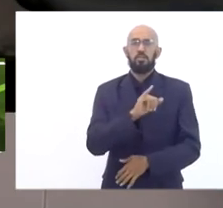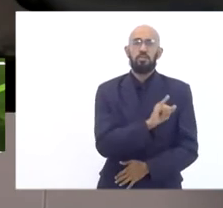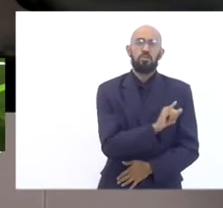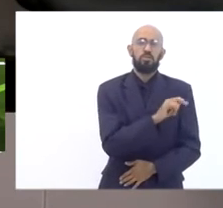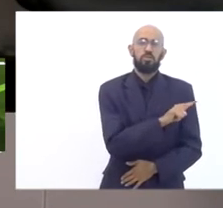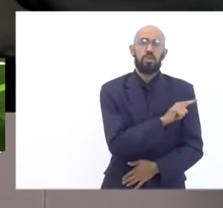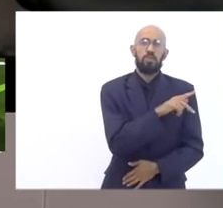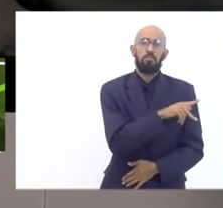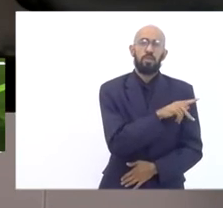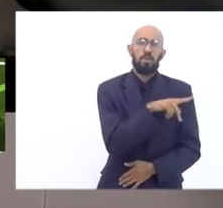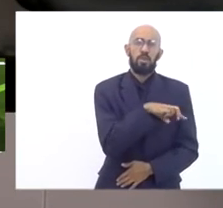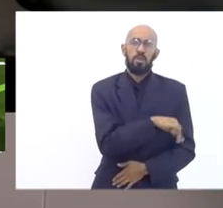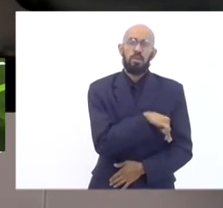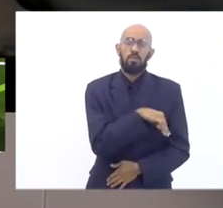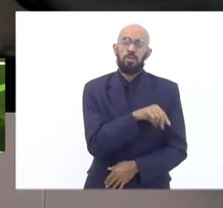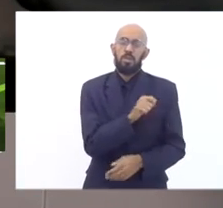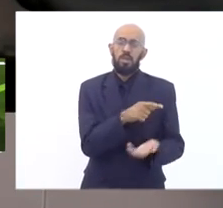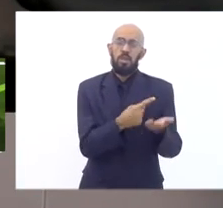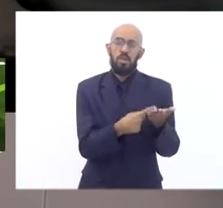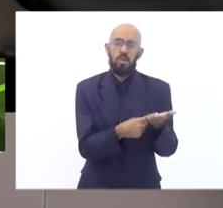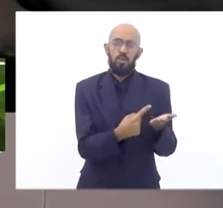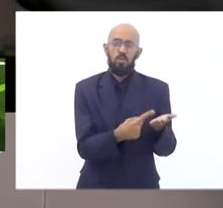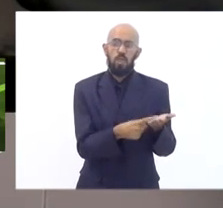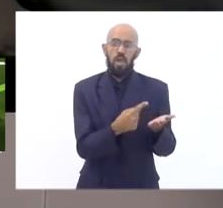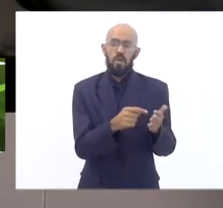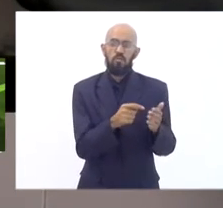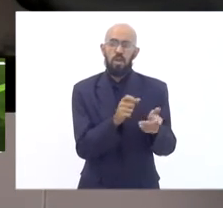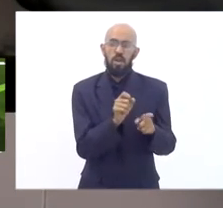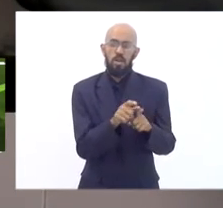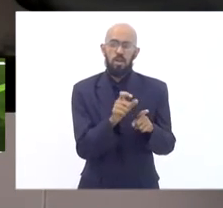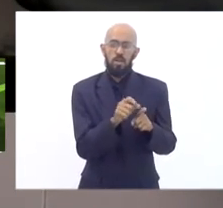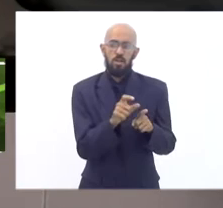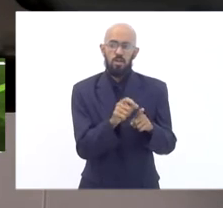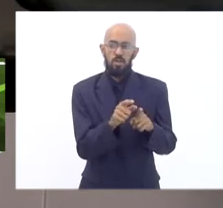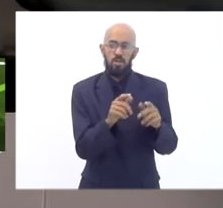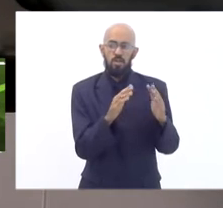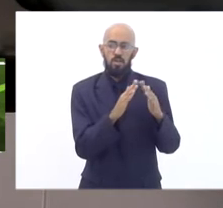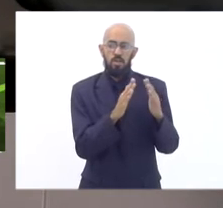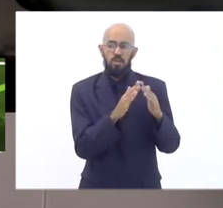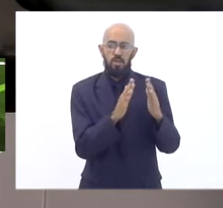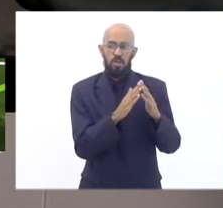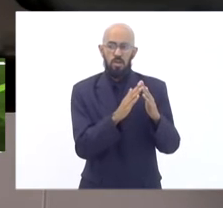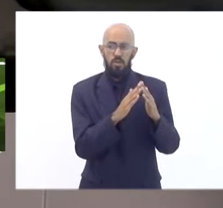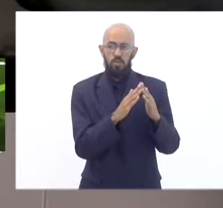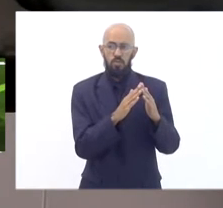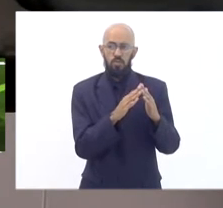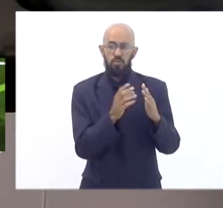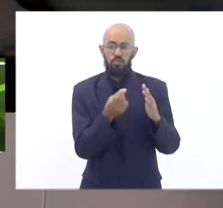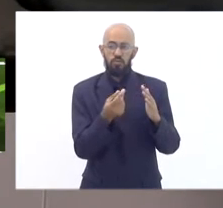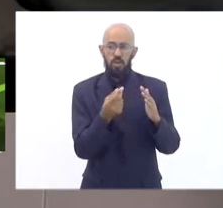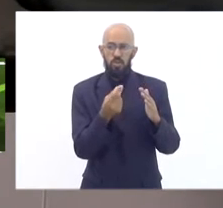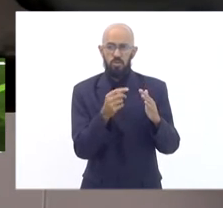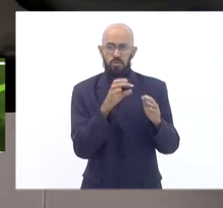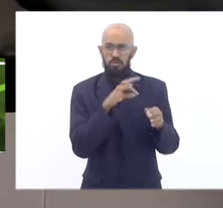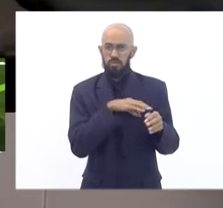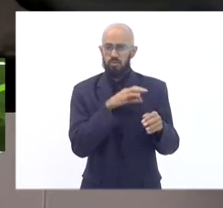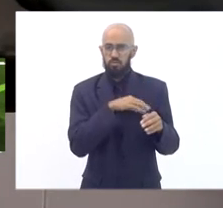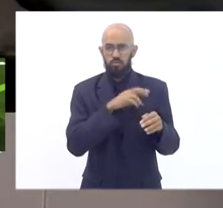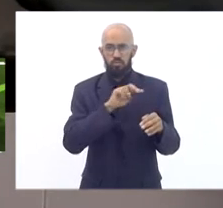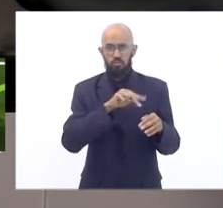exemplo, também regulava muitos contratos de locação residencial e os valores seriam também muito abruptos, né, os aumentos, eles